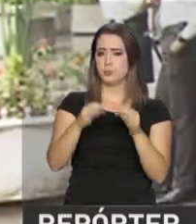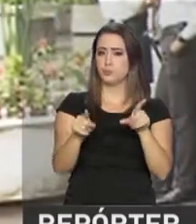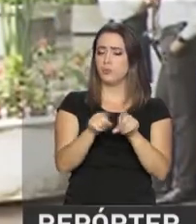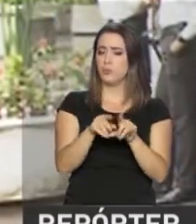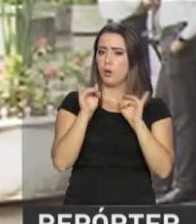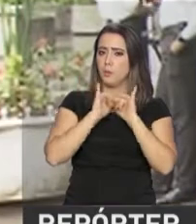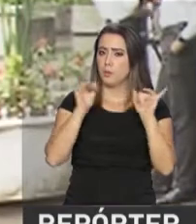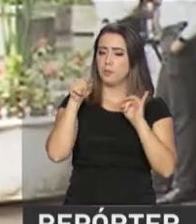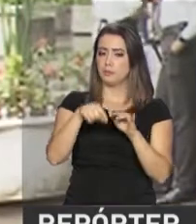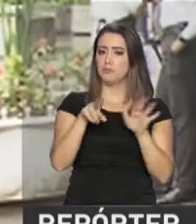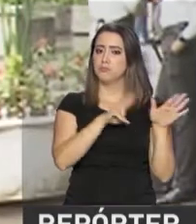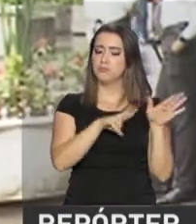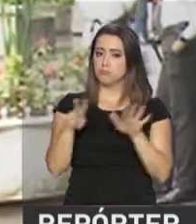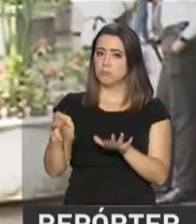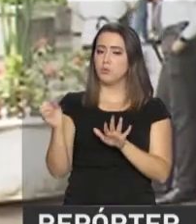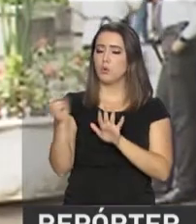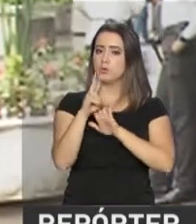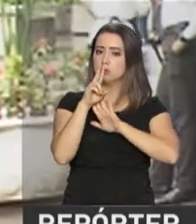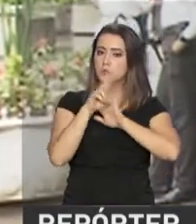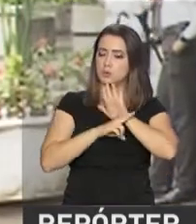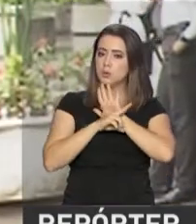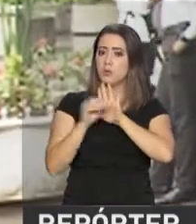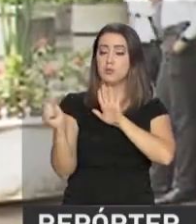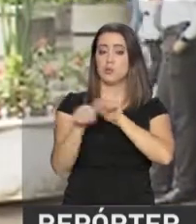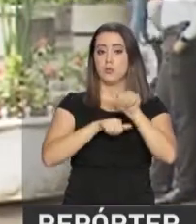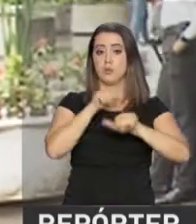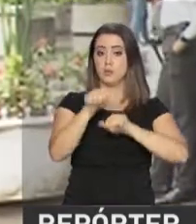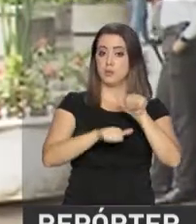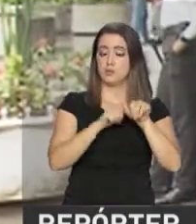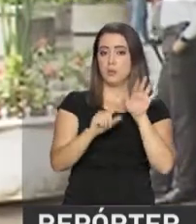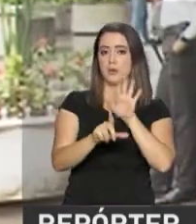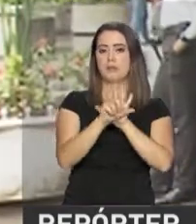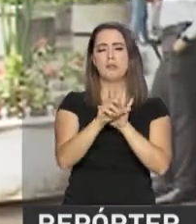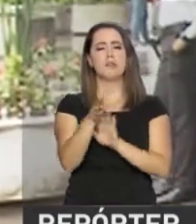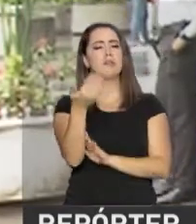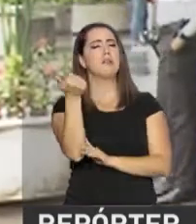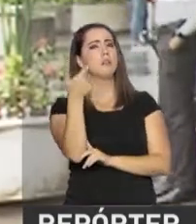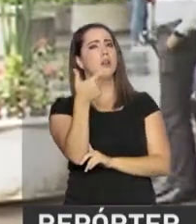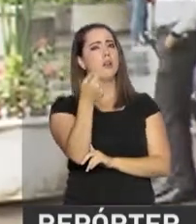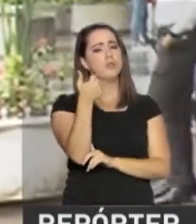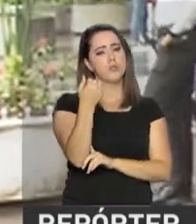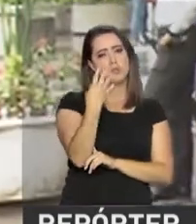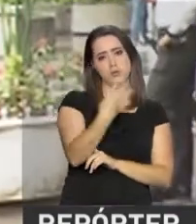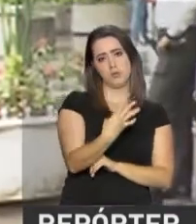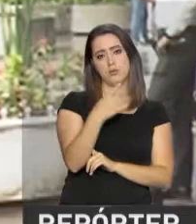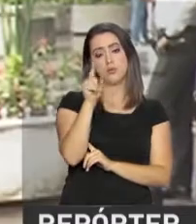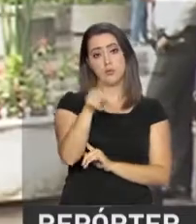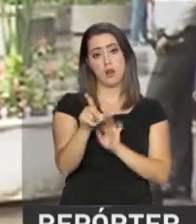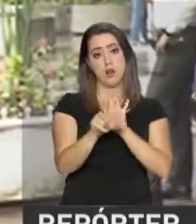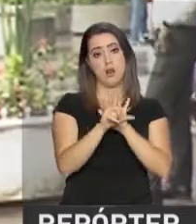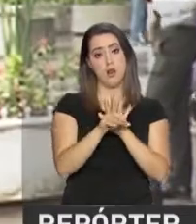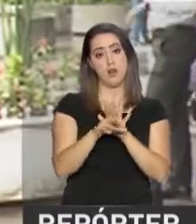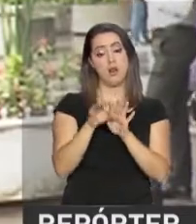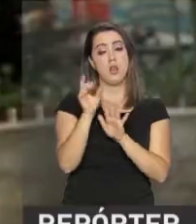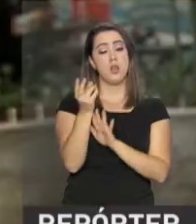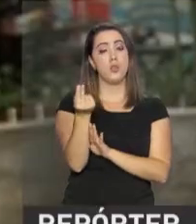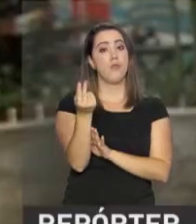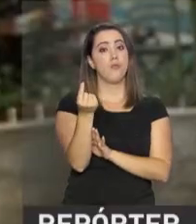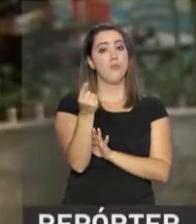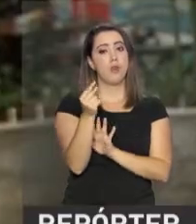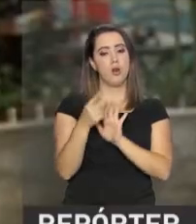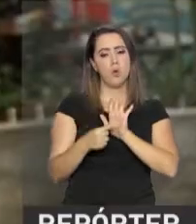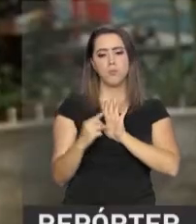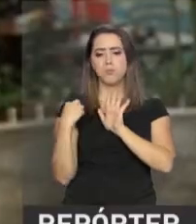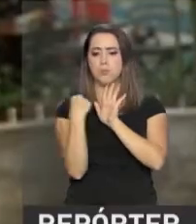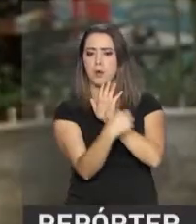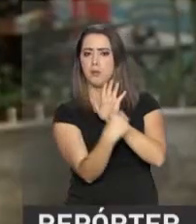nesta semana as novas regras atualiza a legislação em vigor desde 2004 conhecida como lei da precificação essa